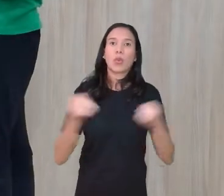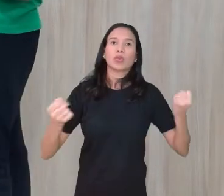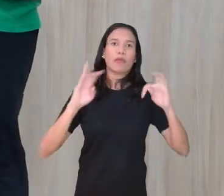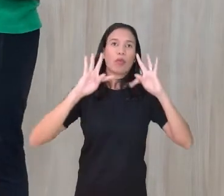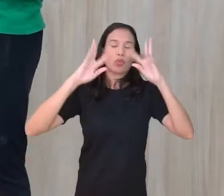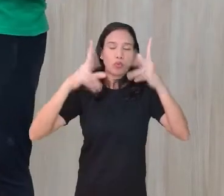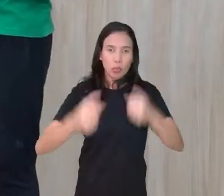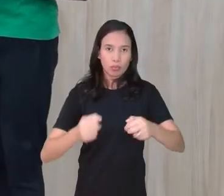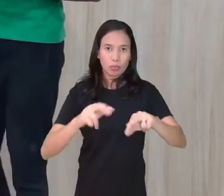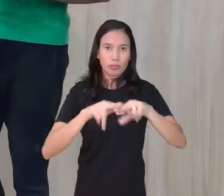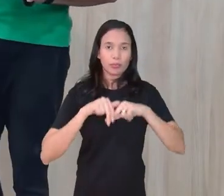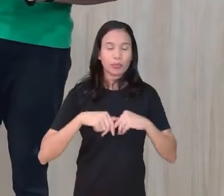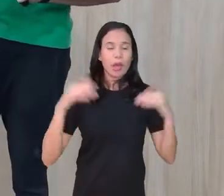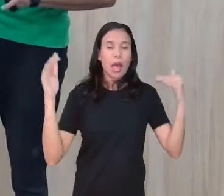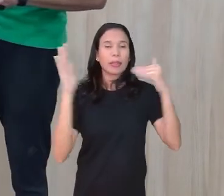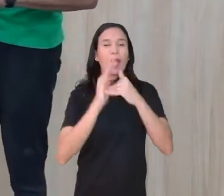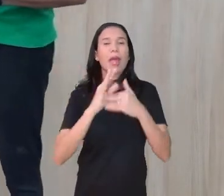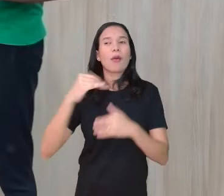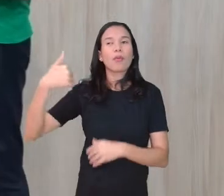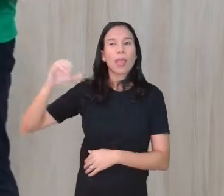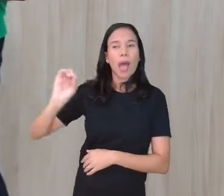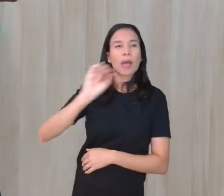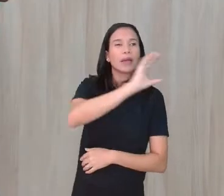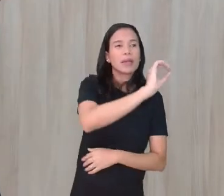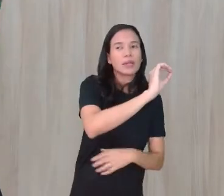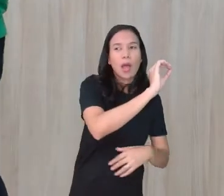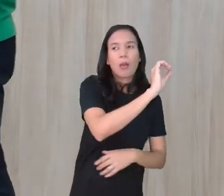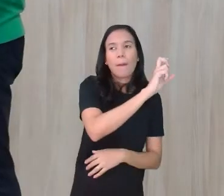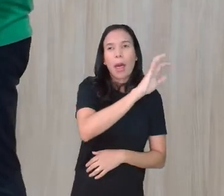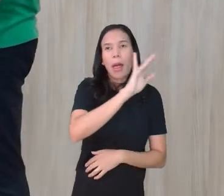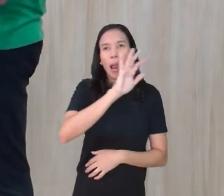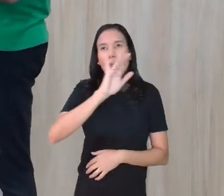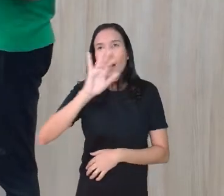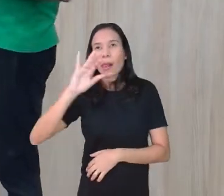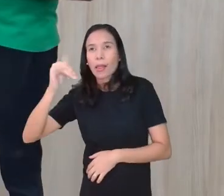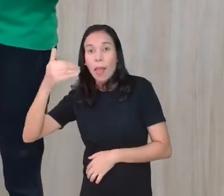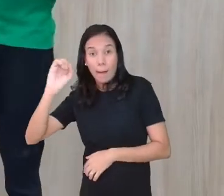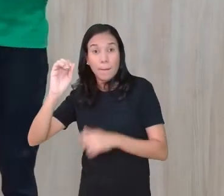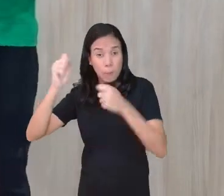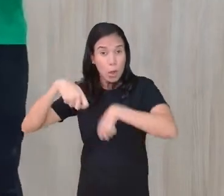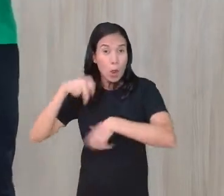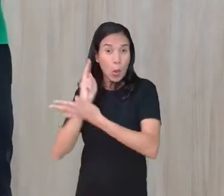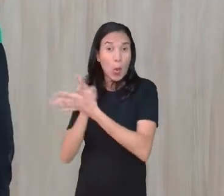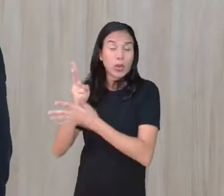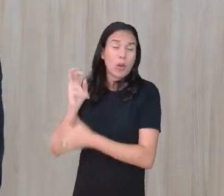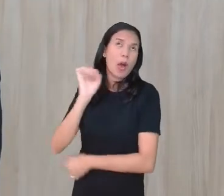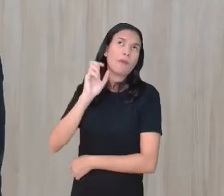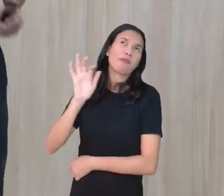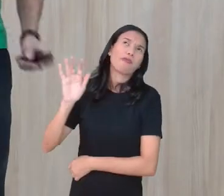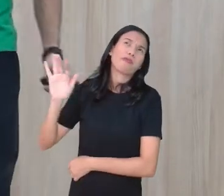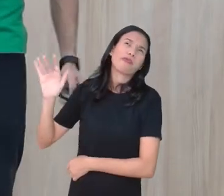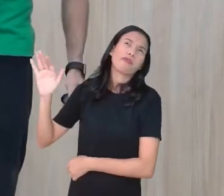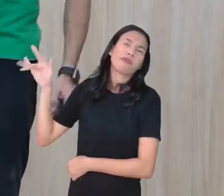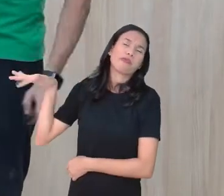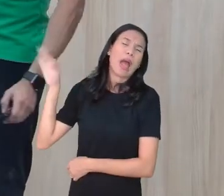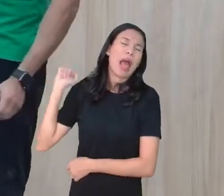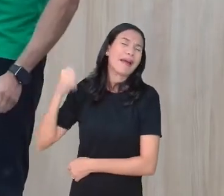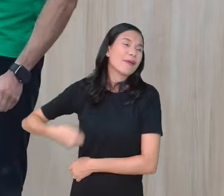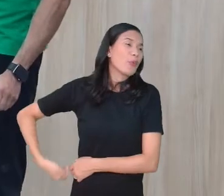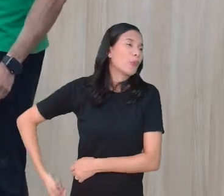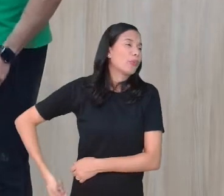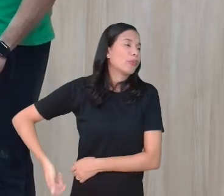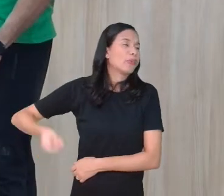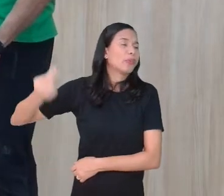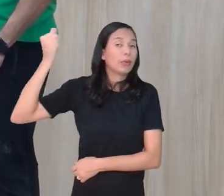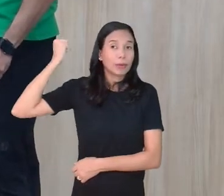Então eu coloquei só até o 10, tá? Mas eu poderia continuar escrevendo esses números aí infinitamente, certo? Então eu tenho